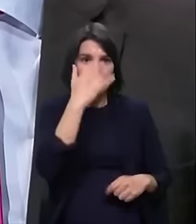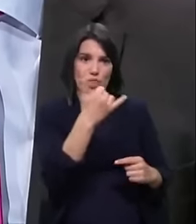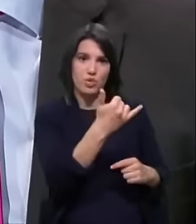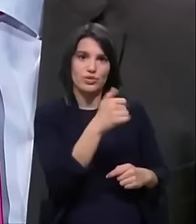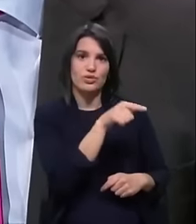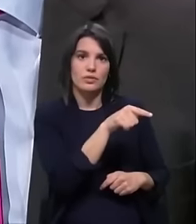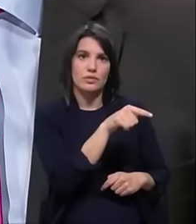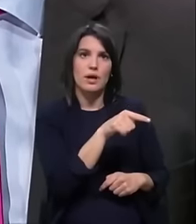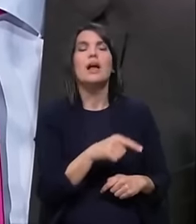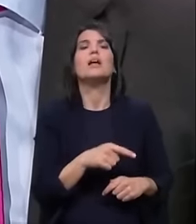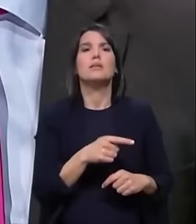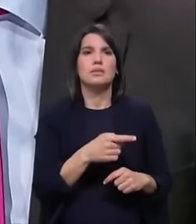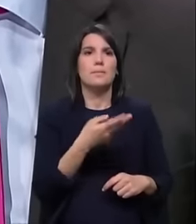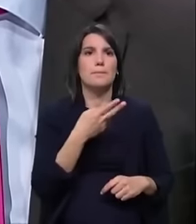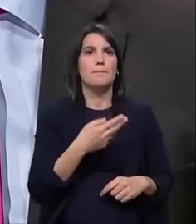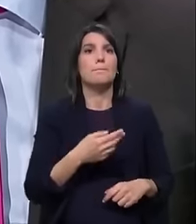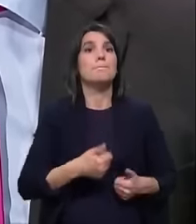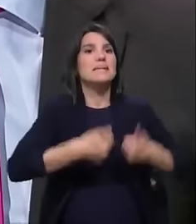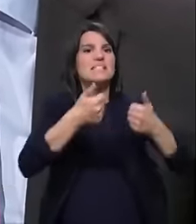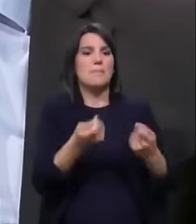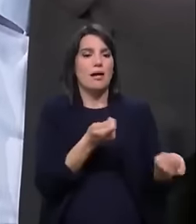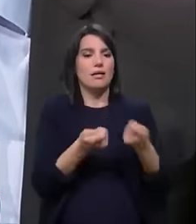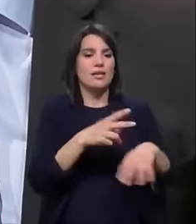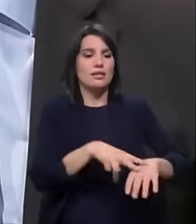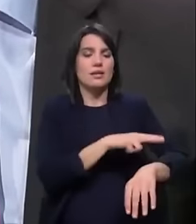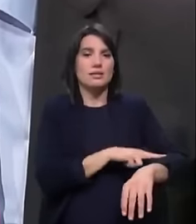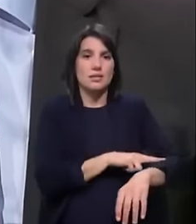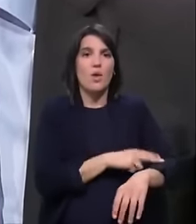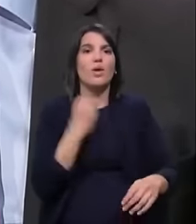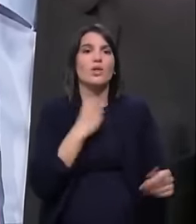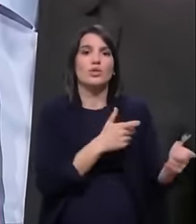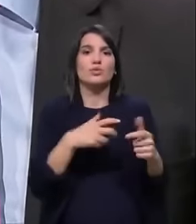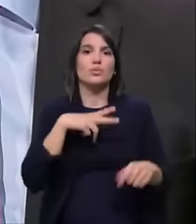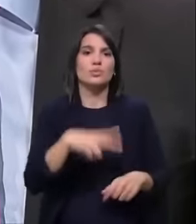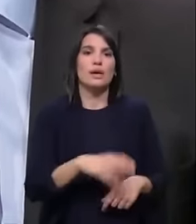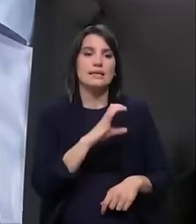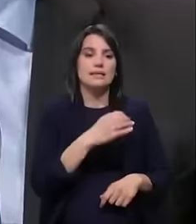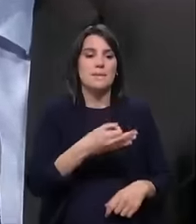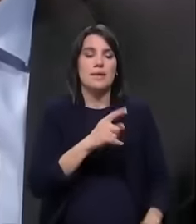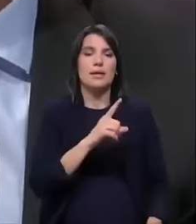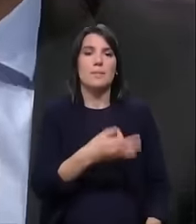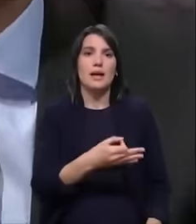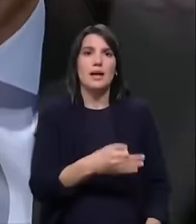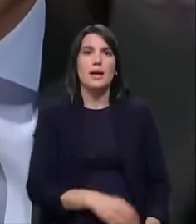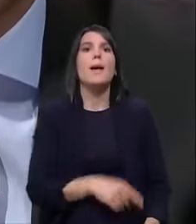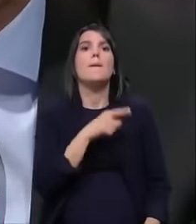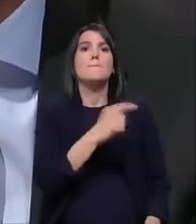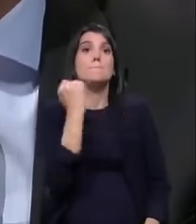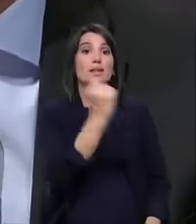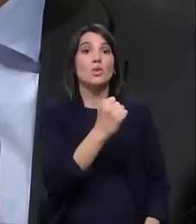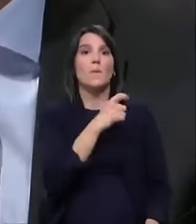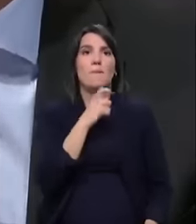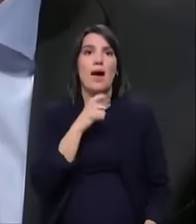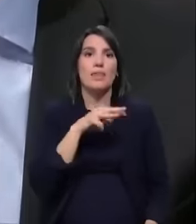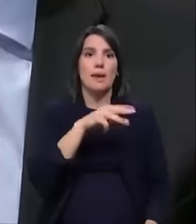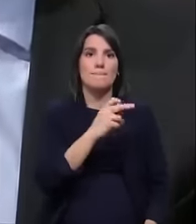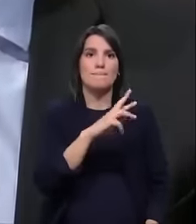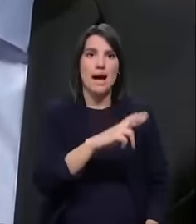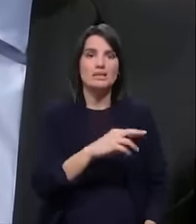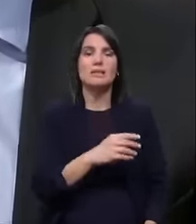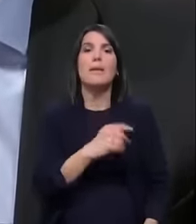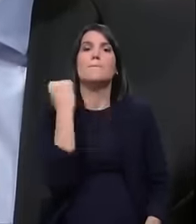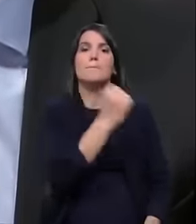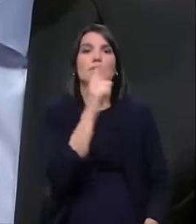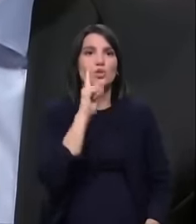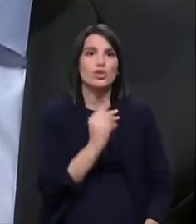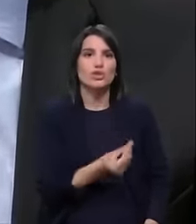um dirigente da principal organização terrorista em Portugal, o MDLP, que fez 600 atentados, e matou o padre Max e matou uma jovem. Quem viu que e, portanto, já que